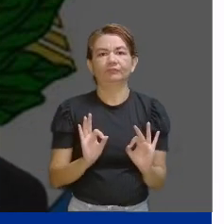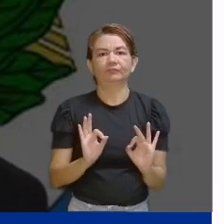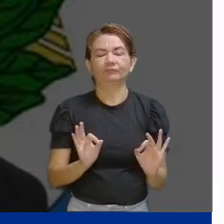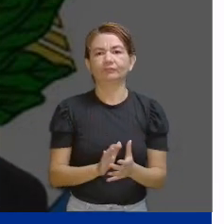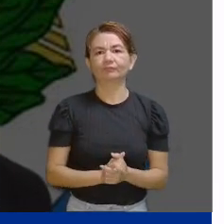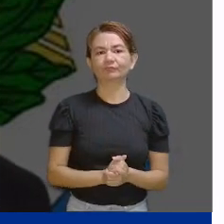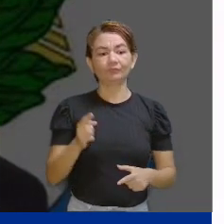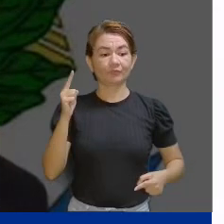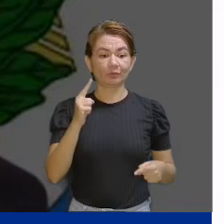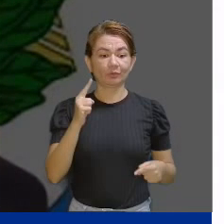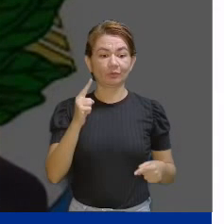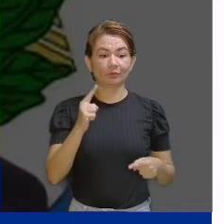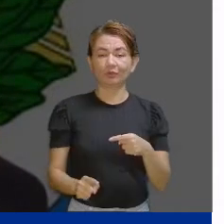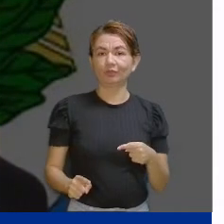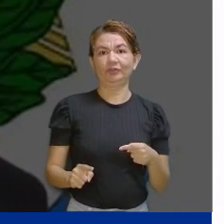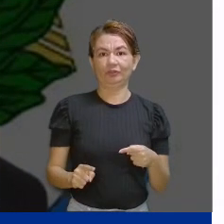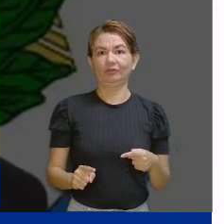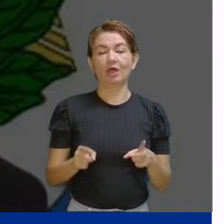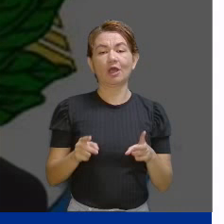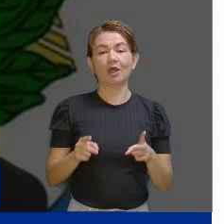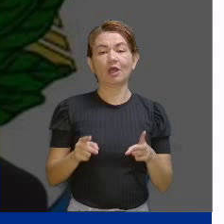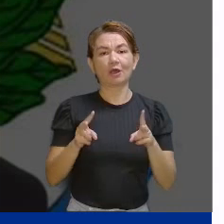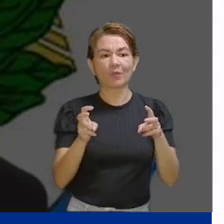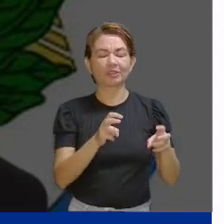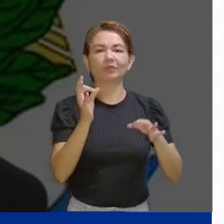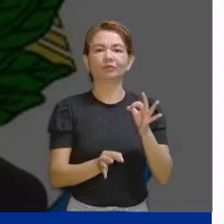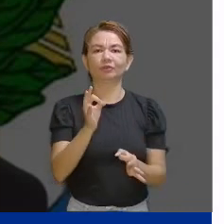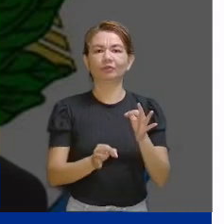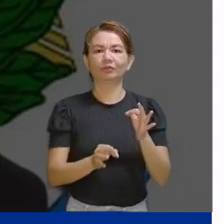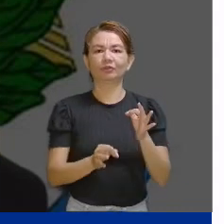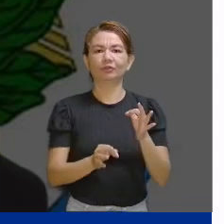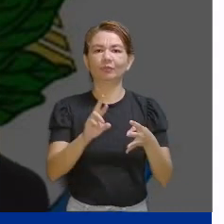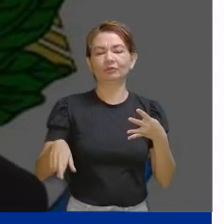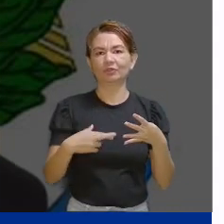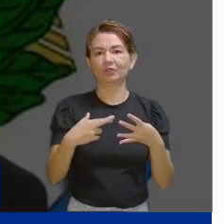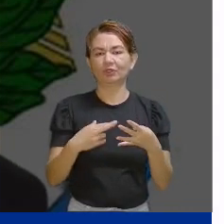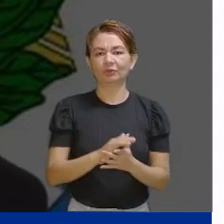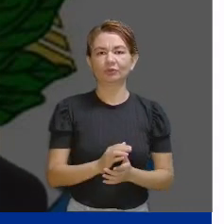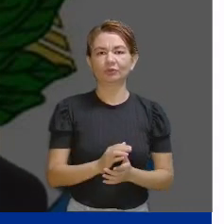conduta vedada, conforme se observa no julgamento do recurso ordinário